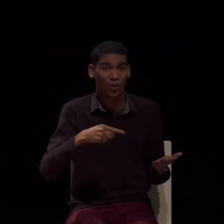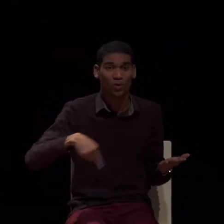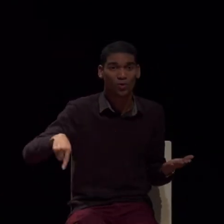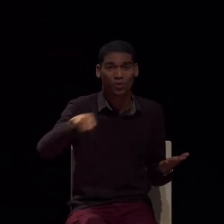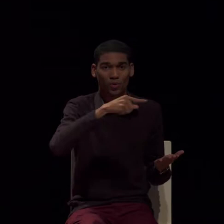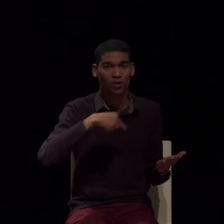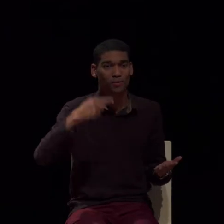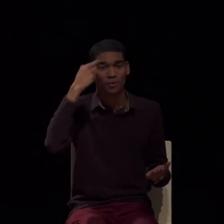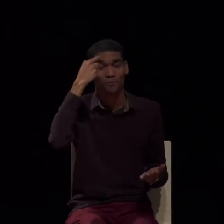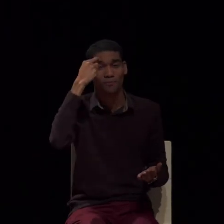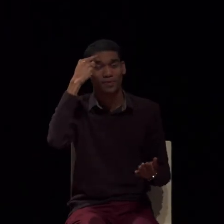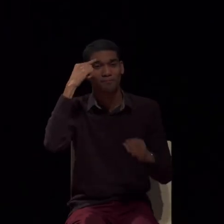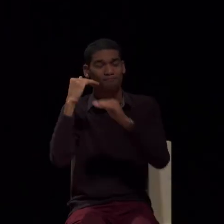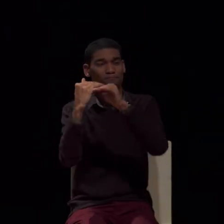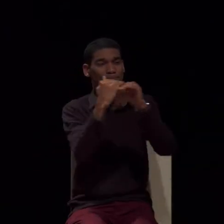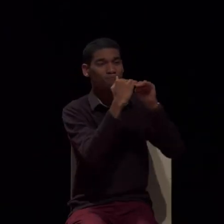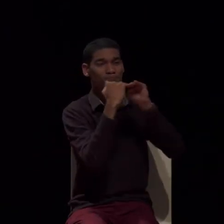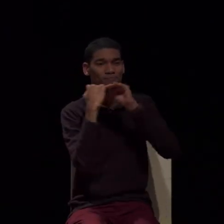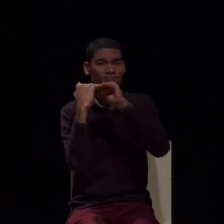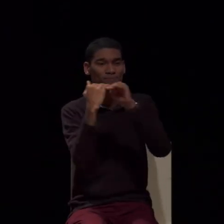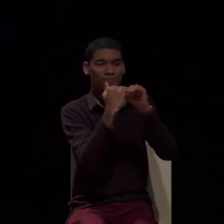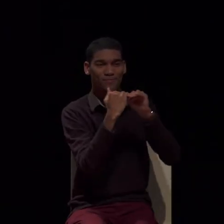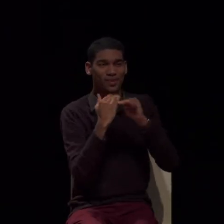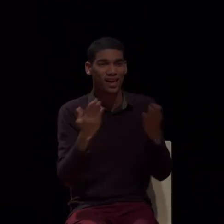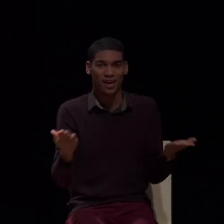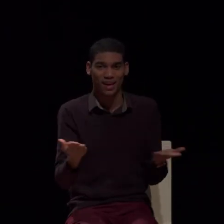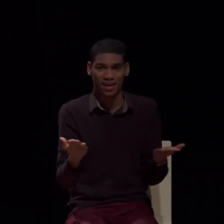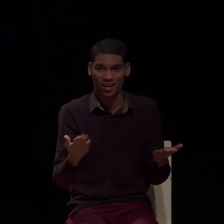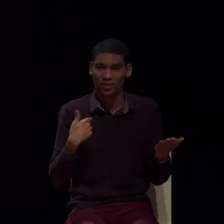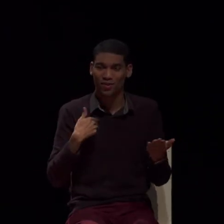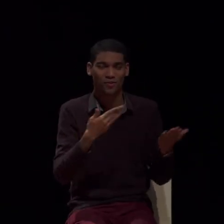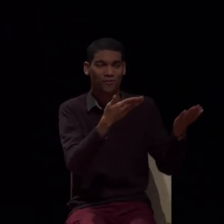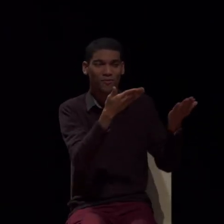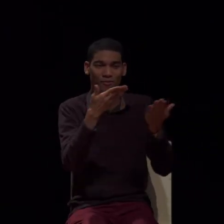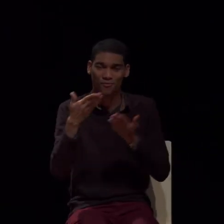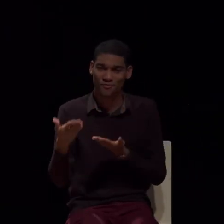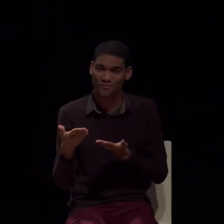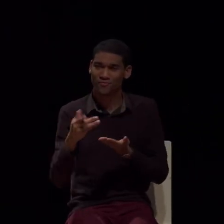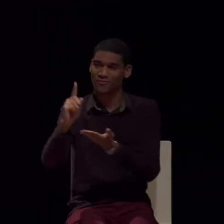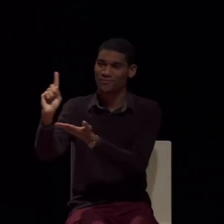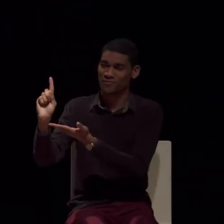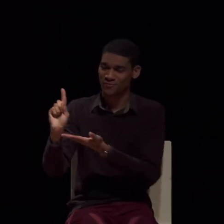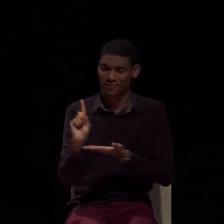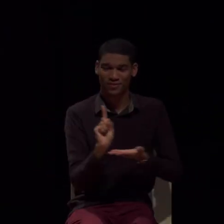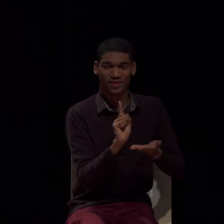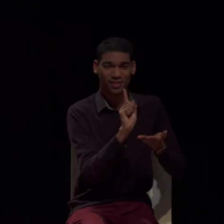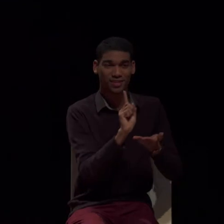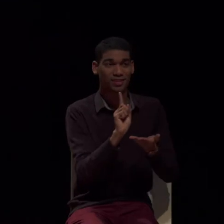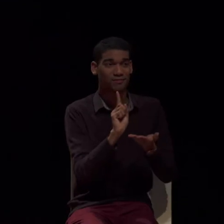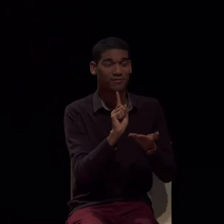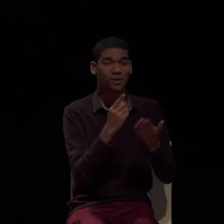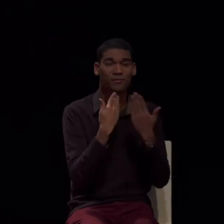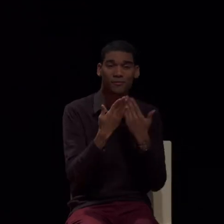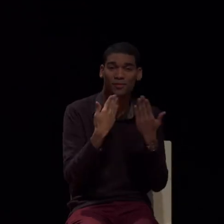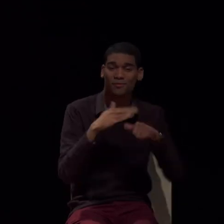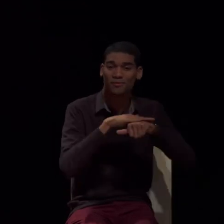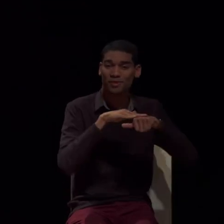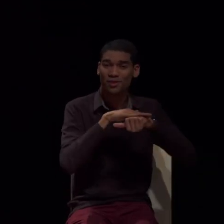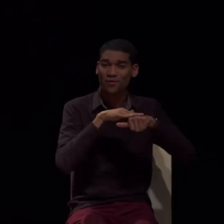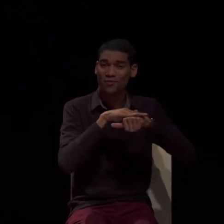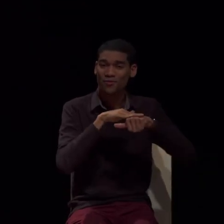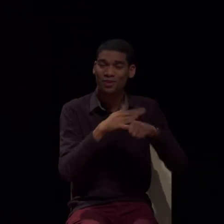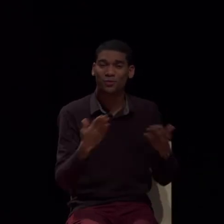então eu vou convidar para iniciar essa essa conversa hoje